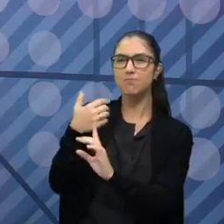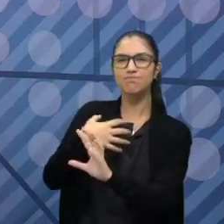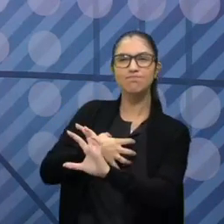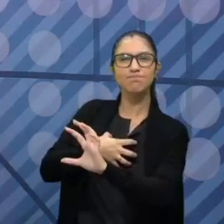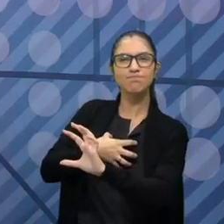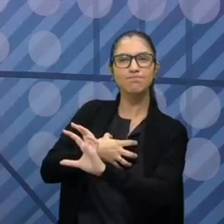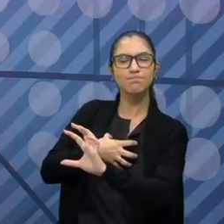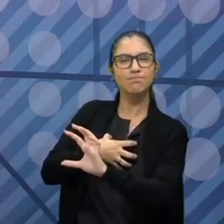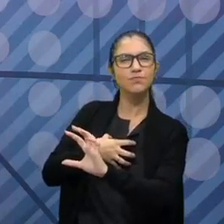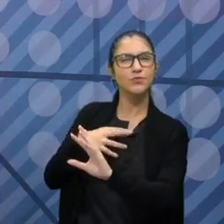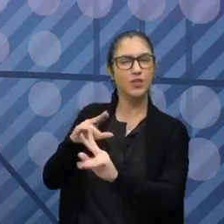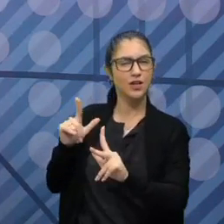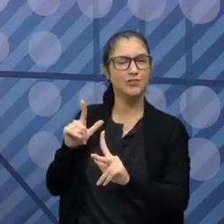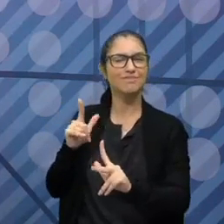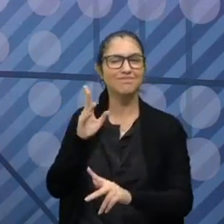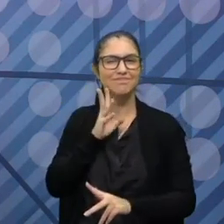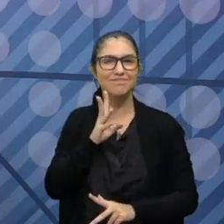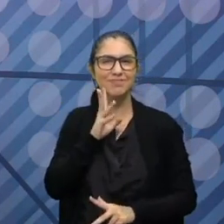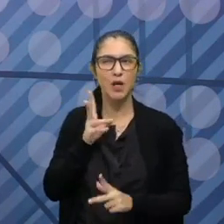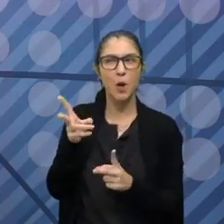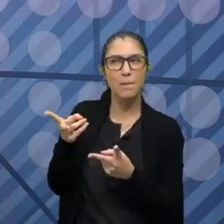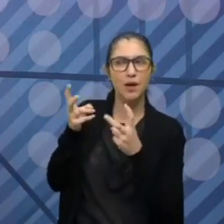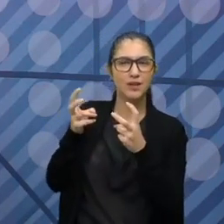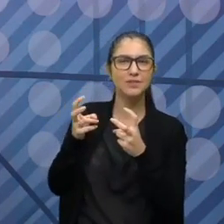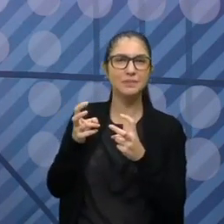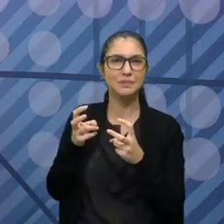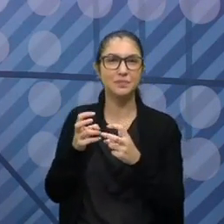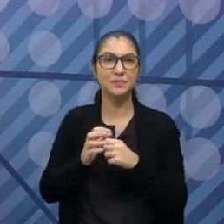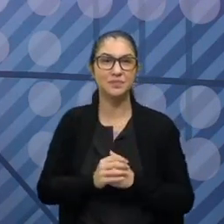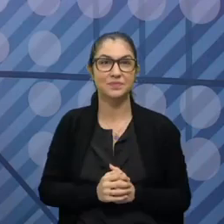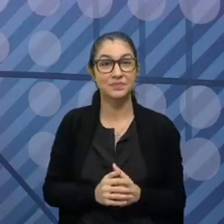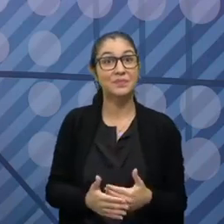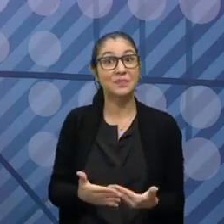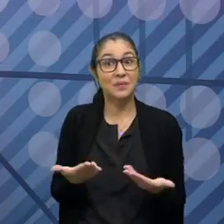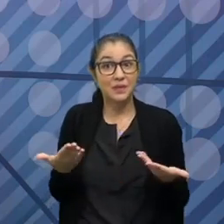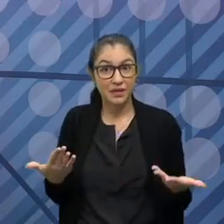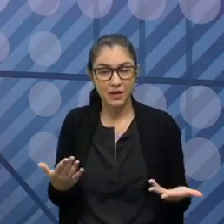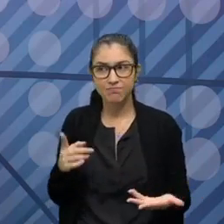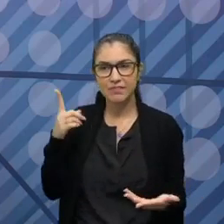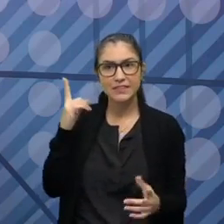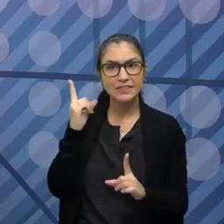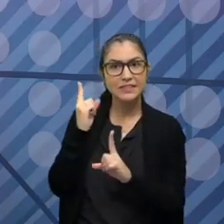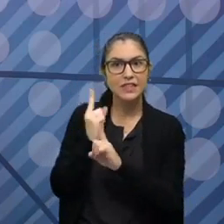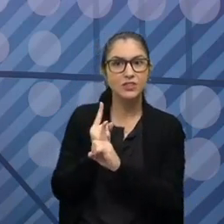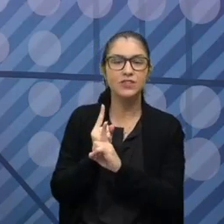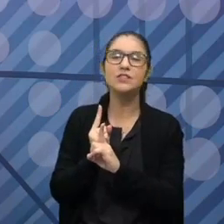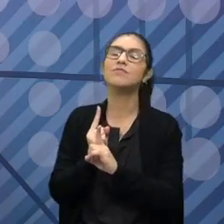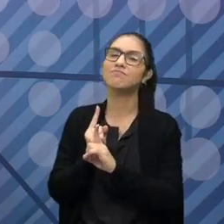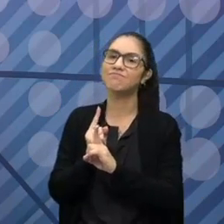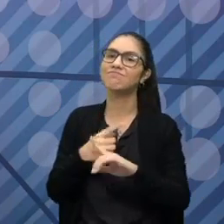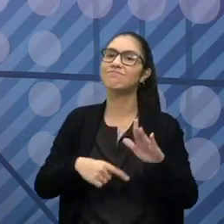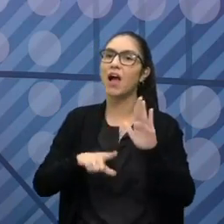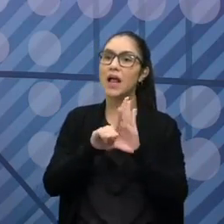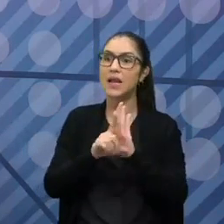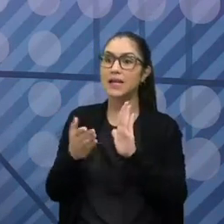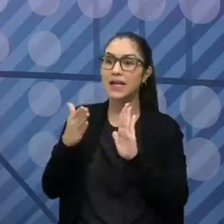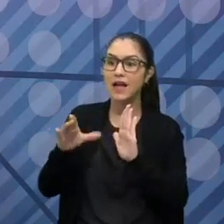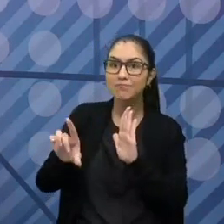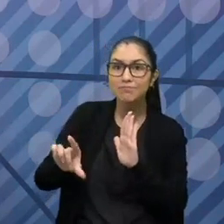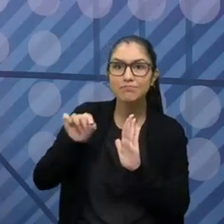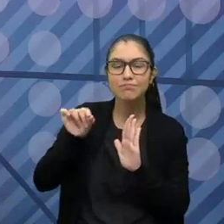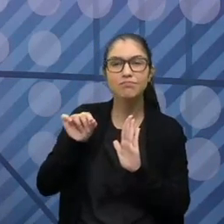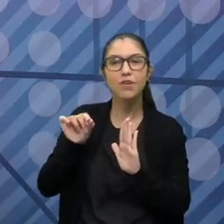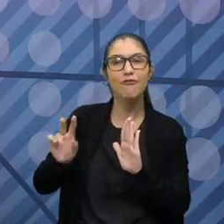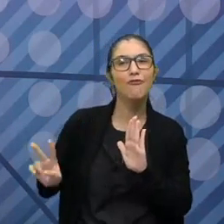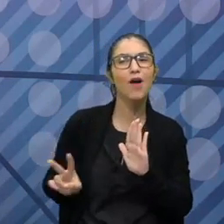identificação diferente. É bem bacana de se observar, né? Então, essa identificação é que a lei busca priorizar,